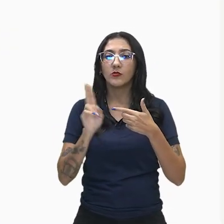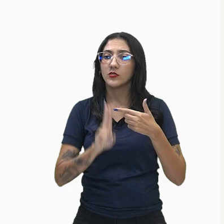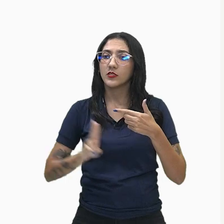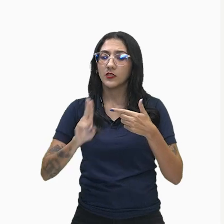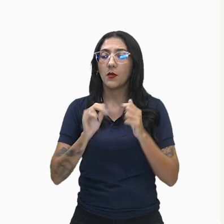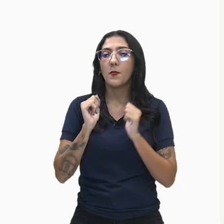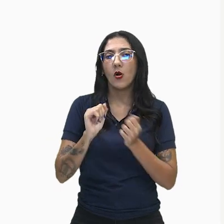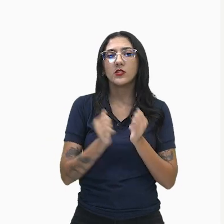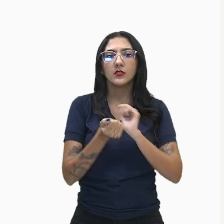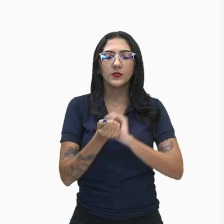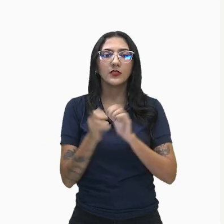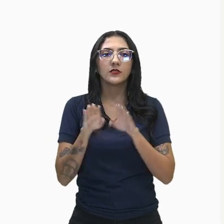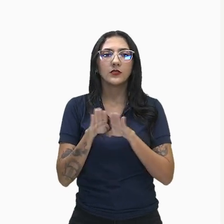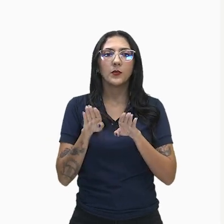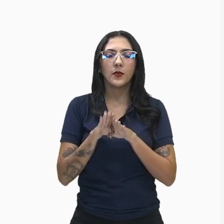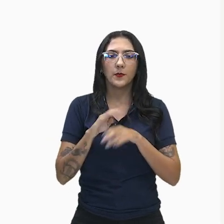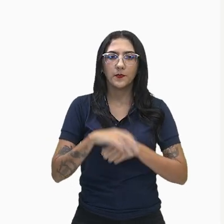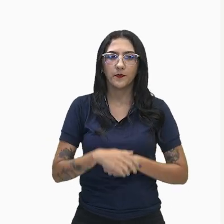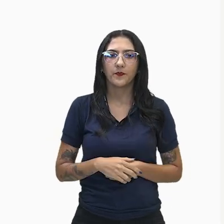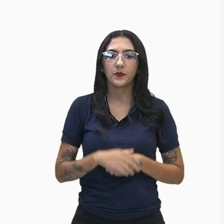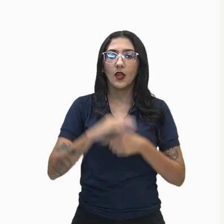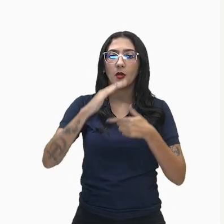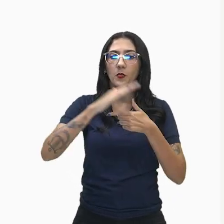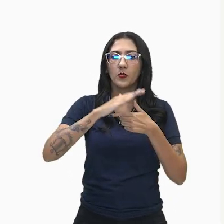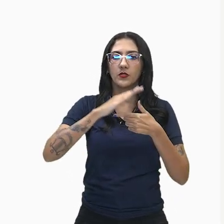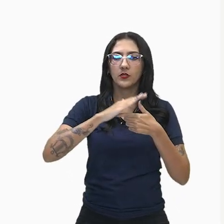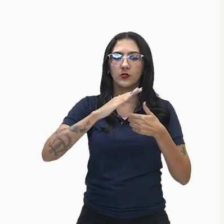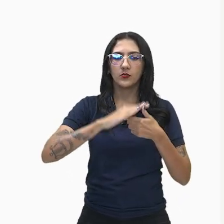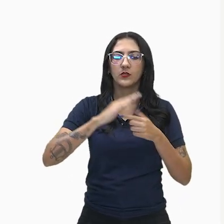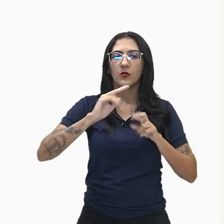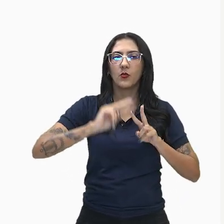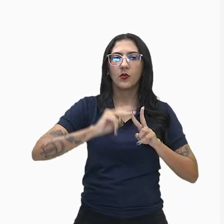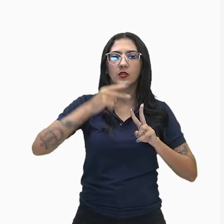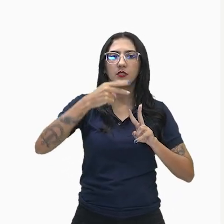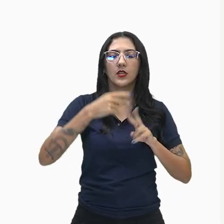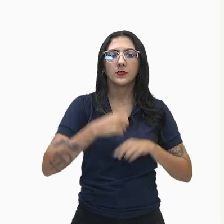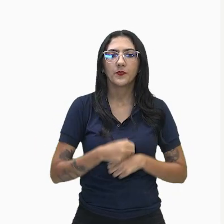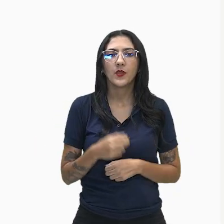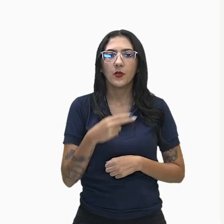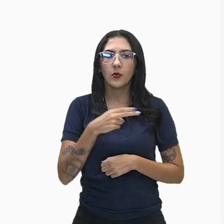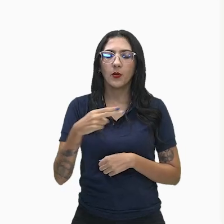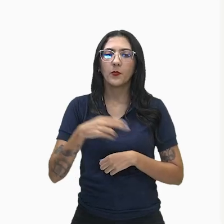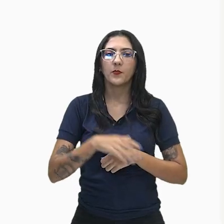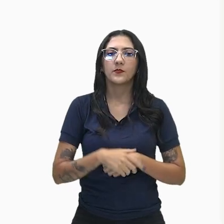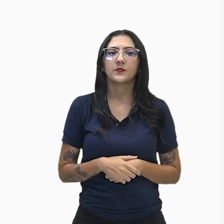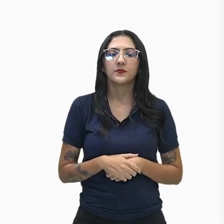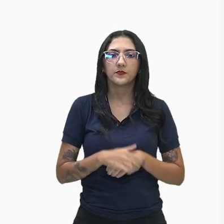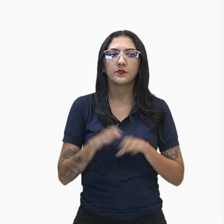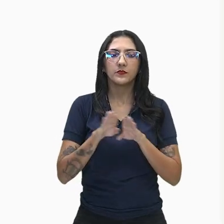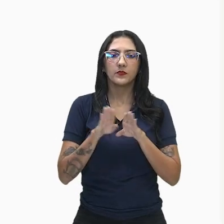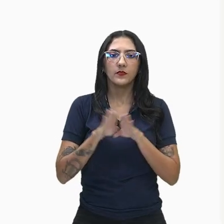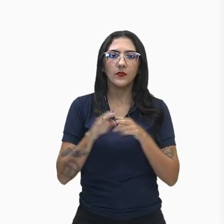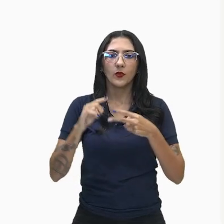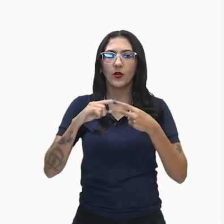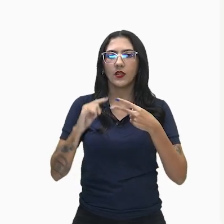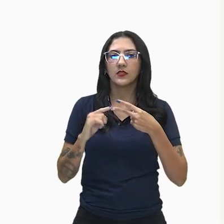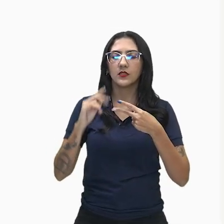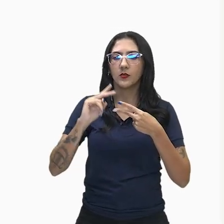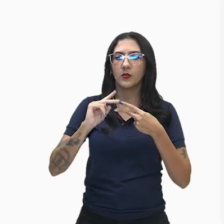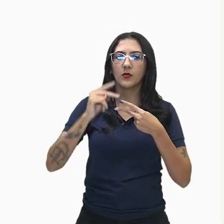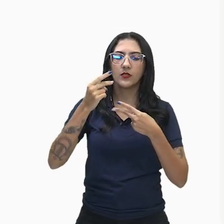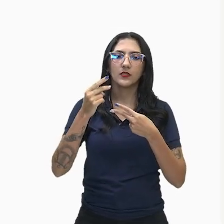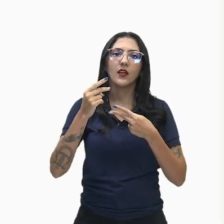teorema? Hipotenusa ao quadrado igual a cateto ao quadrado mais o